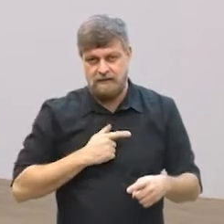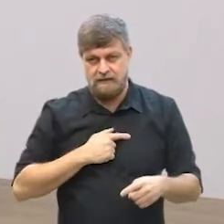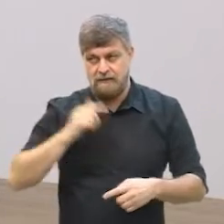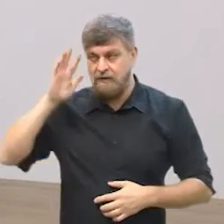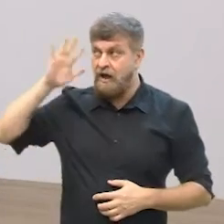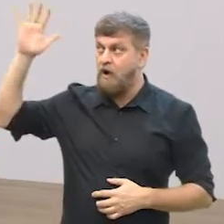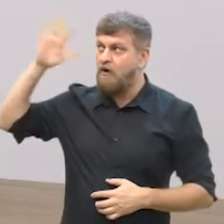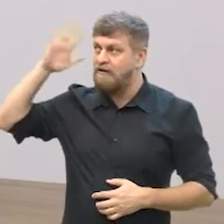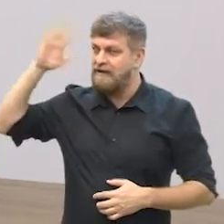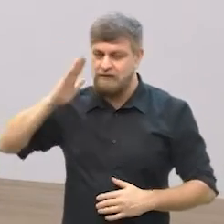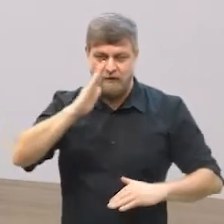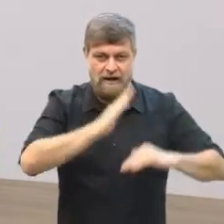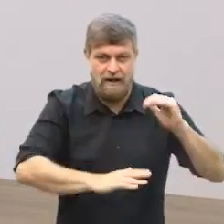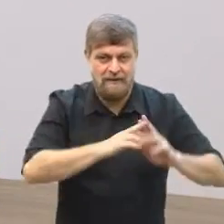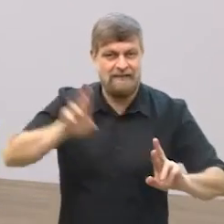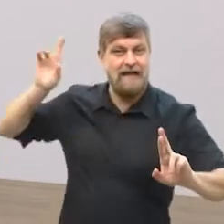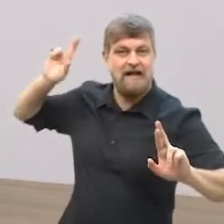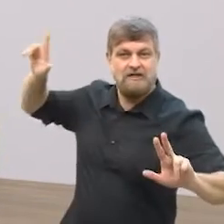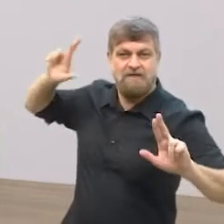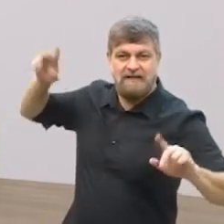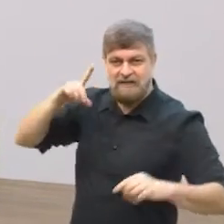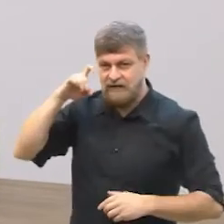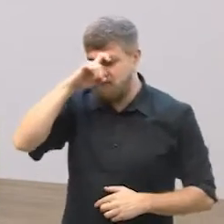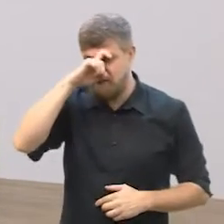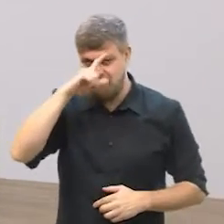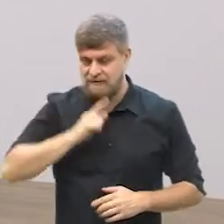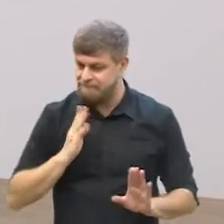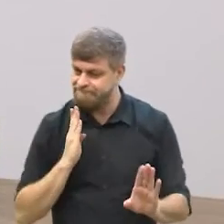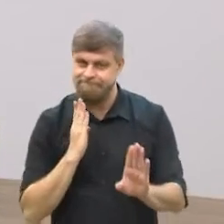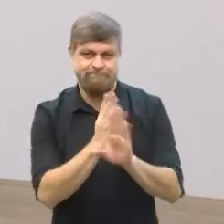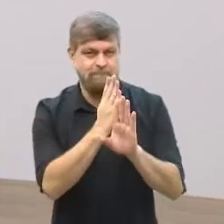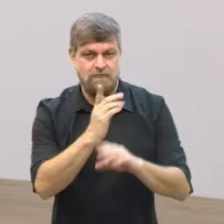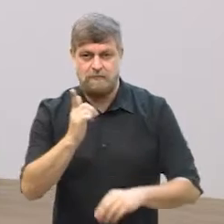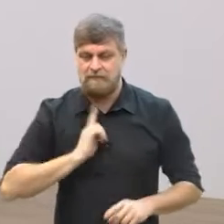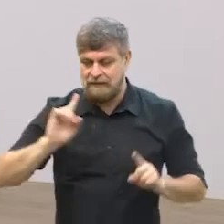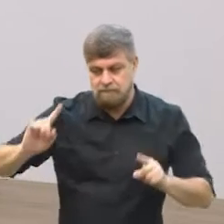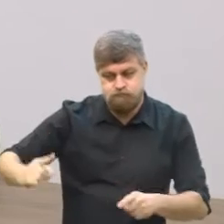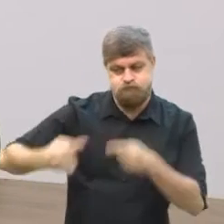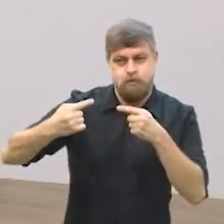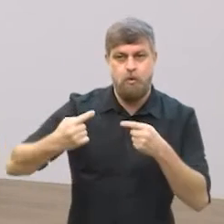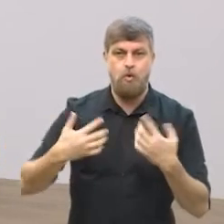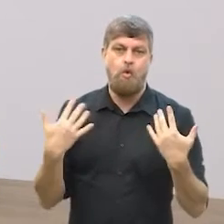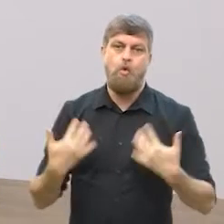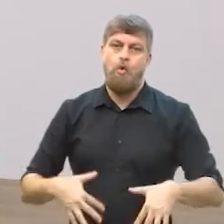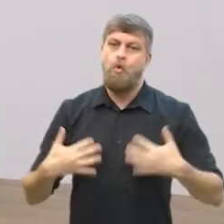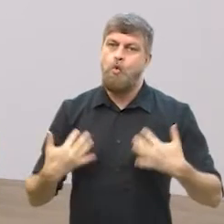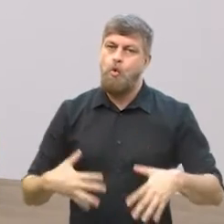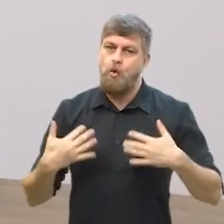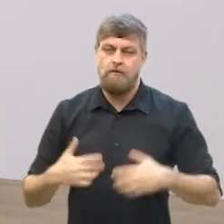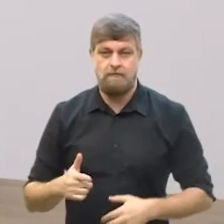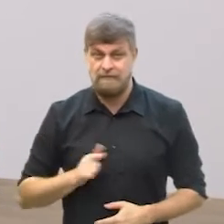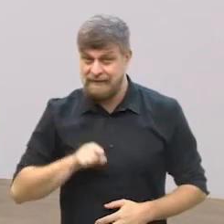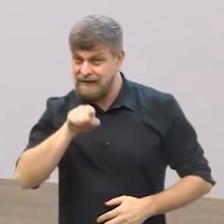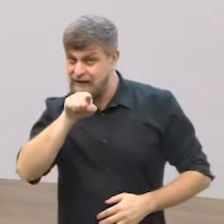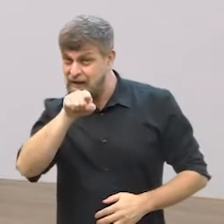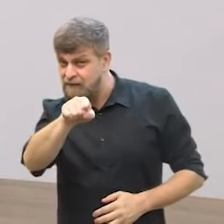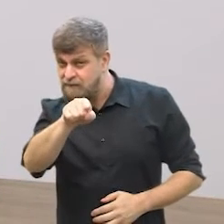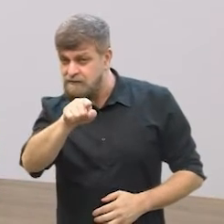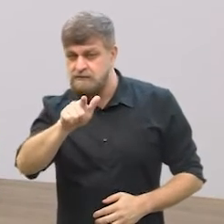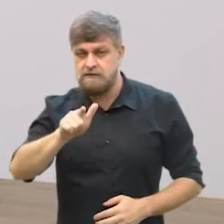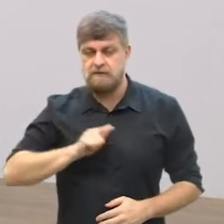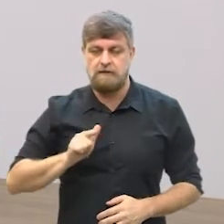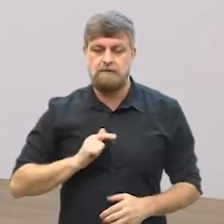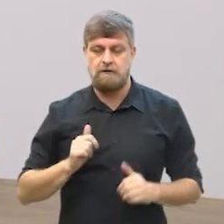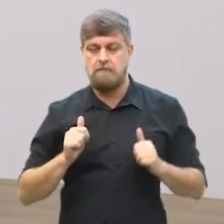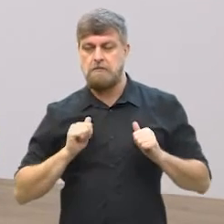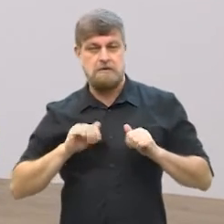mapa não é o território, você vai encontrar dificuldades, vai encontrar desafios, e se você